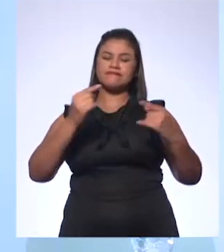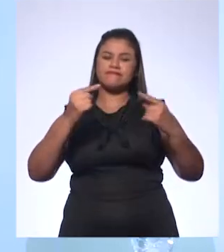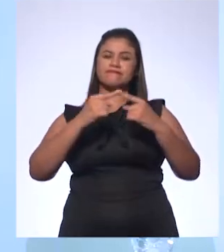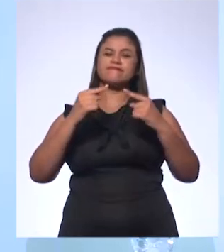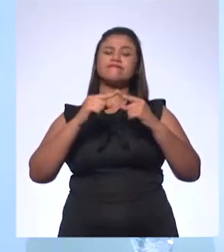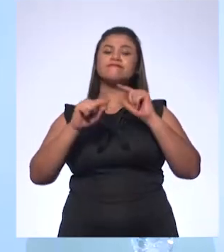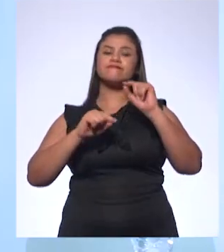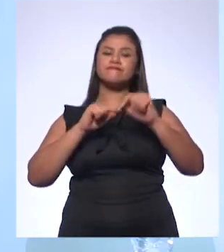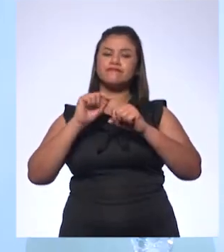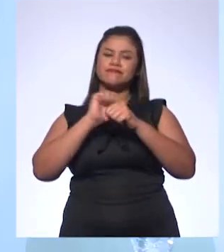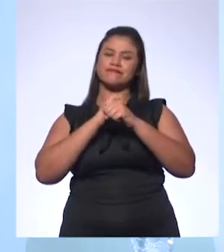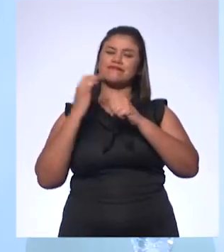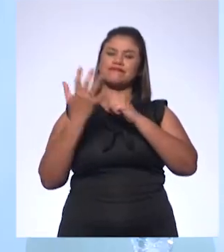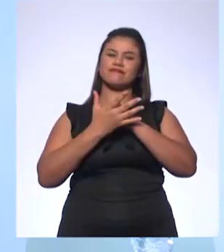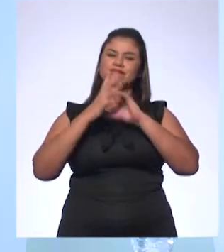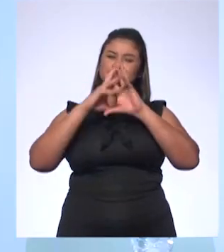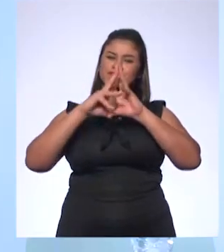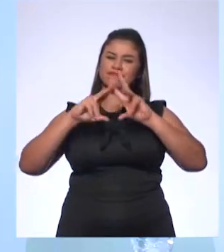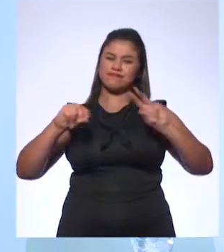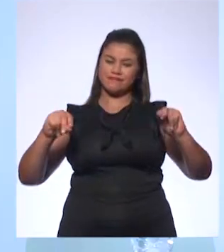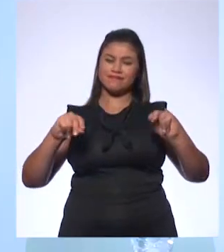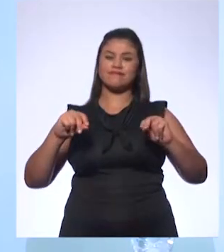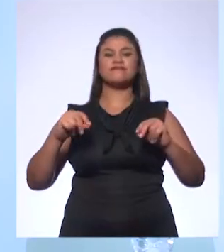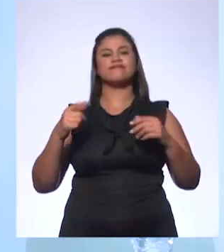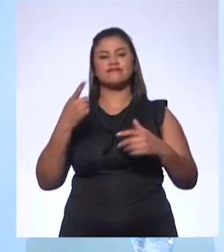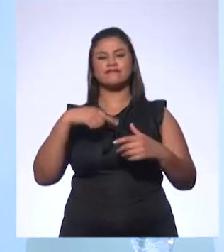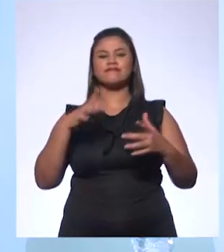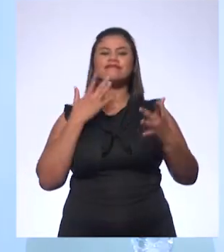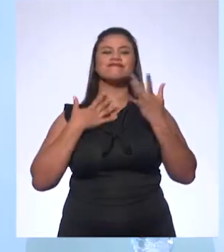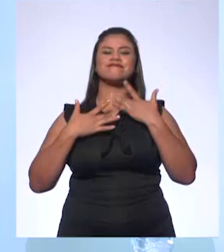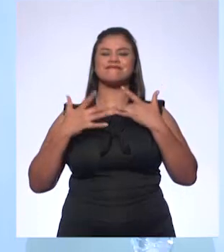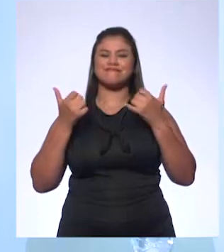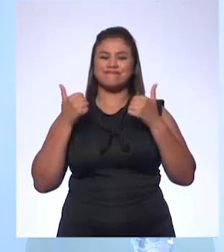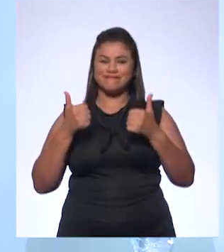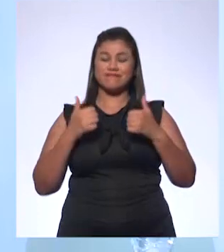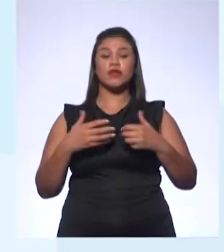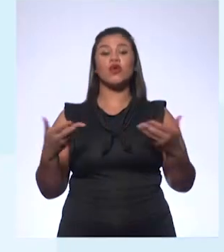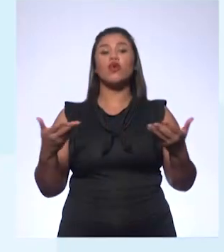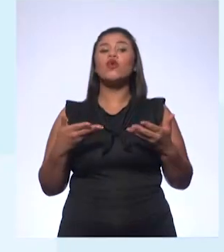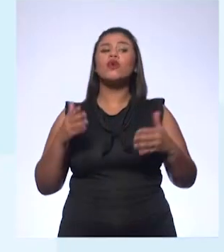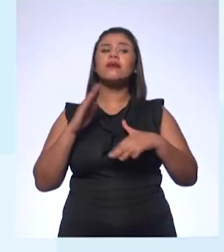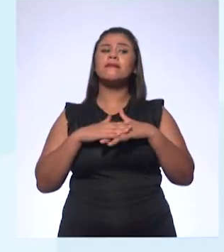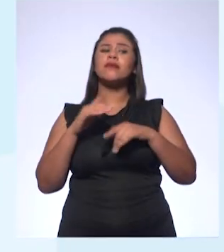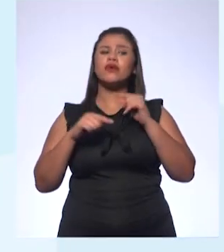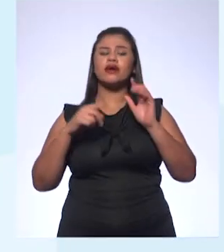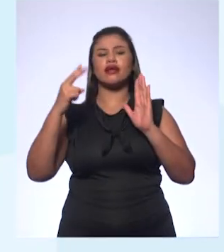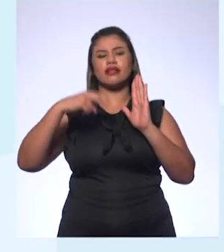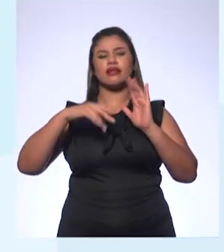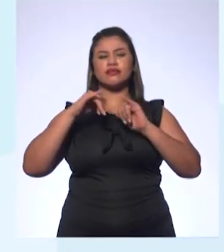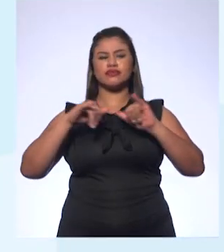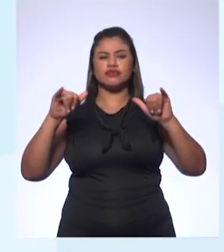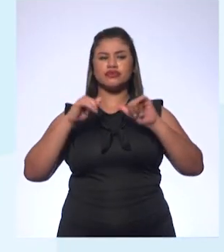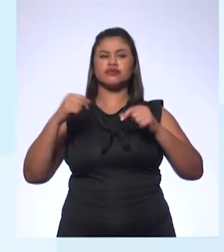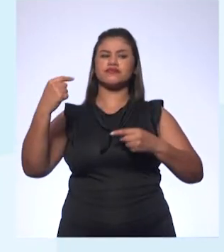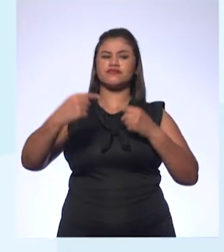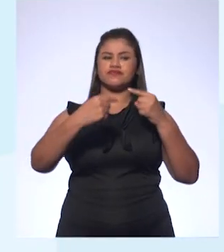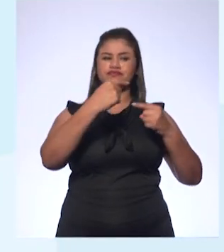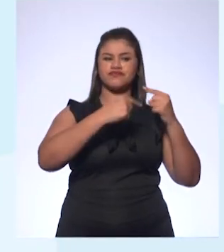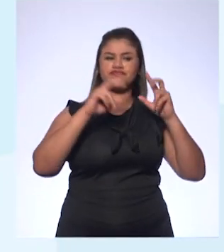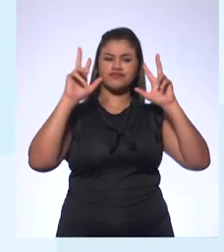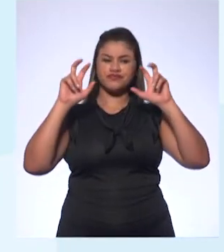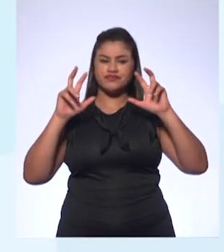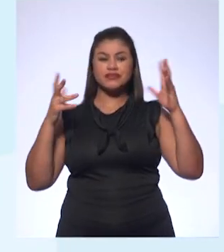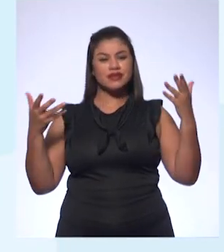situação termine tudo bem, que é o que a gente espera. Então, vamos ao que fizemos hoje. Lemos notícias, discutimos assuntos